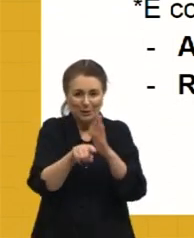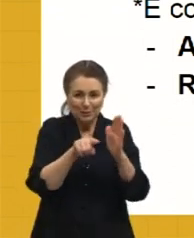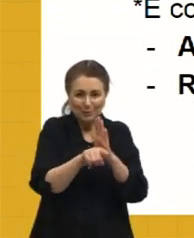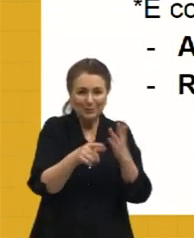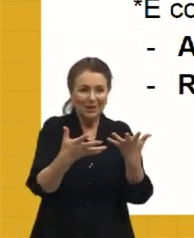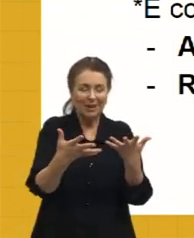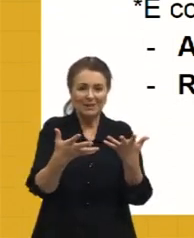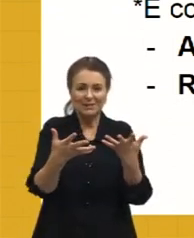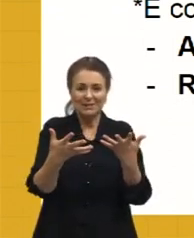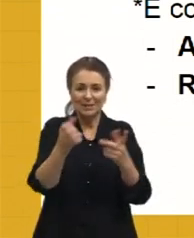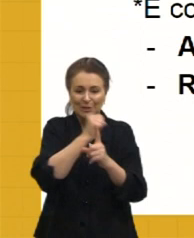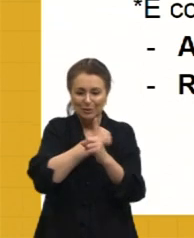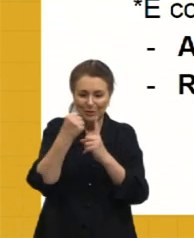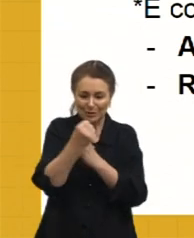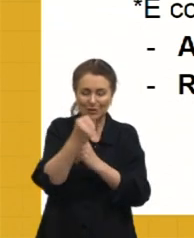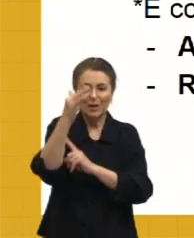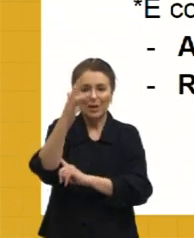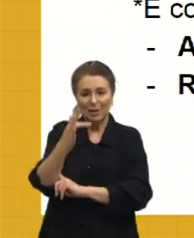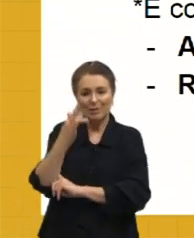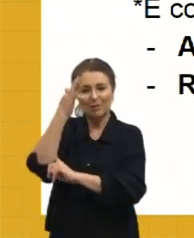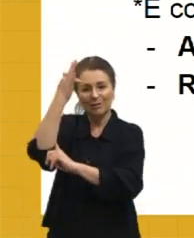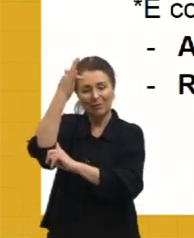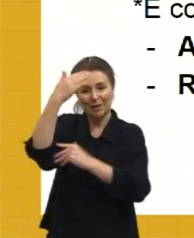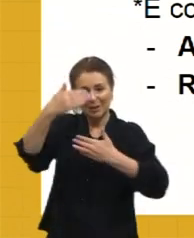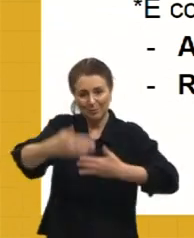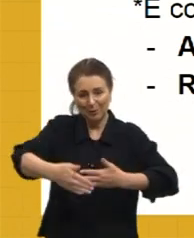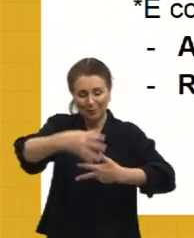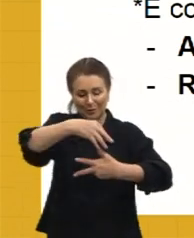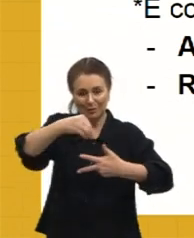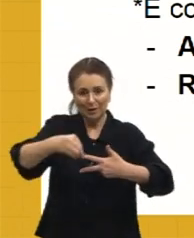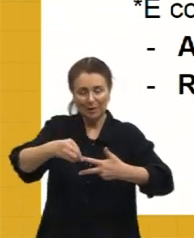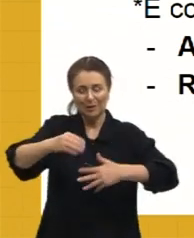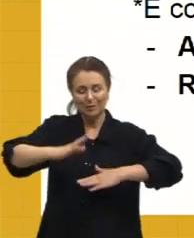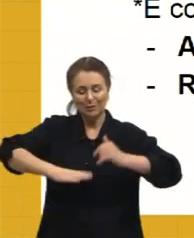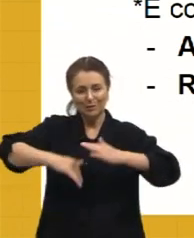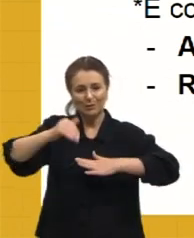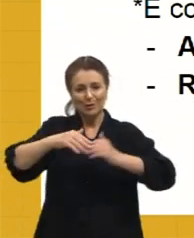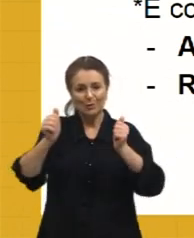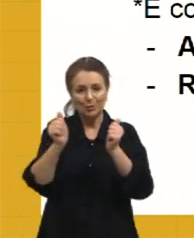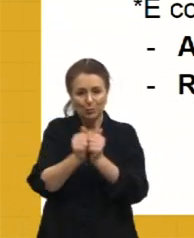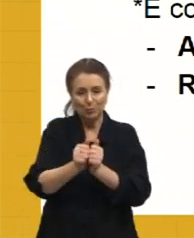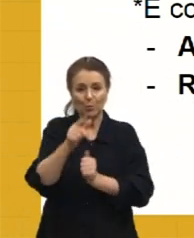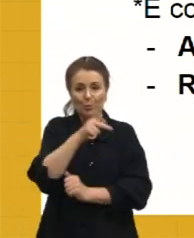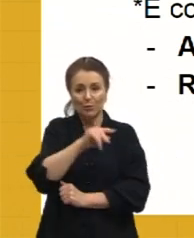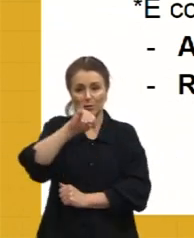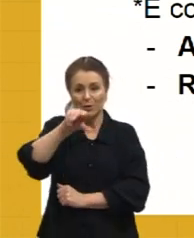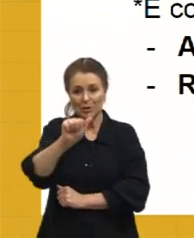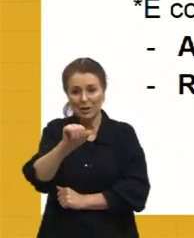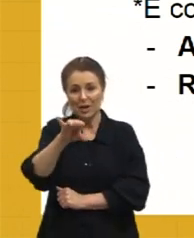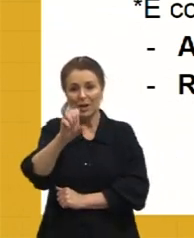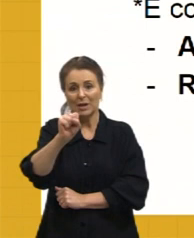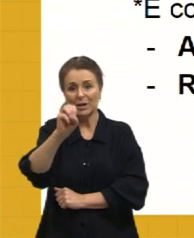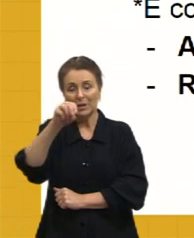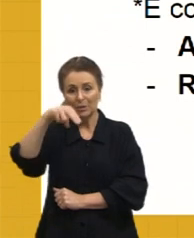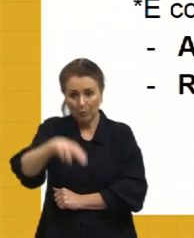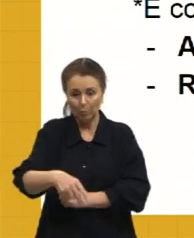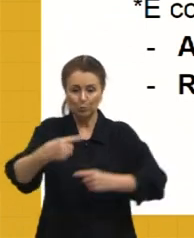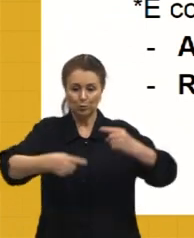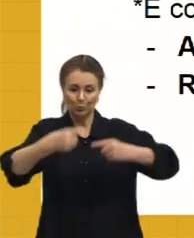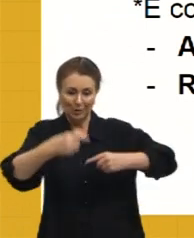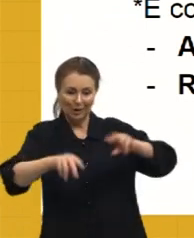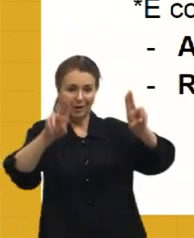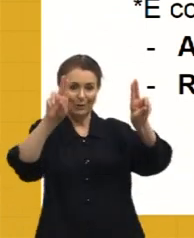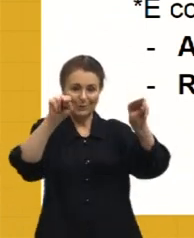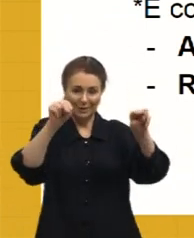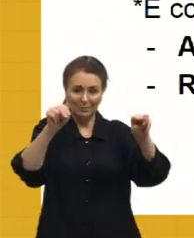minhas questões de sociologia e filosofia que nós construímos sempre junto com o professor Jaison essas discussões e sistemas que